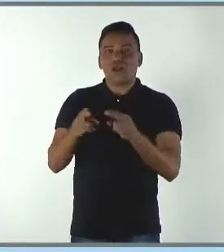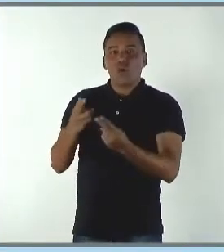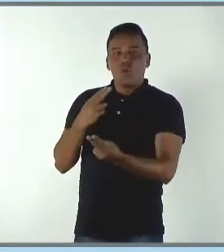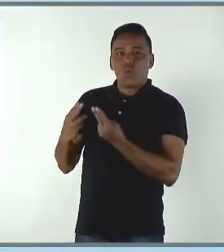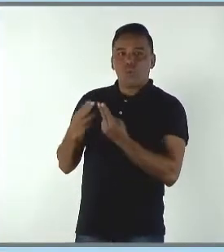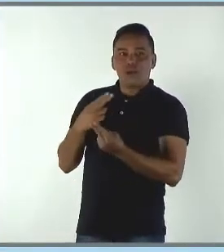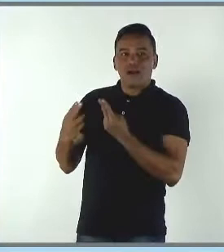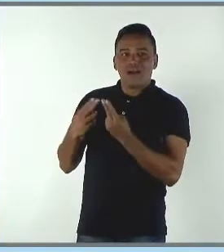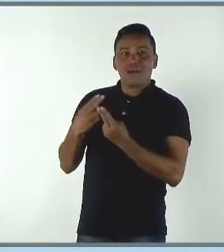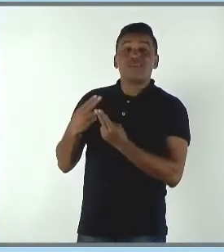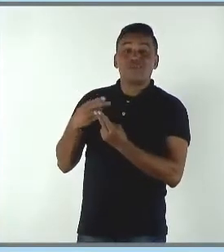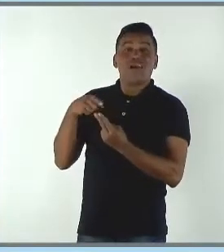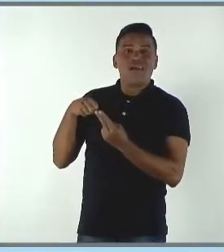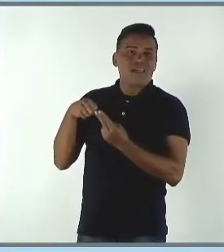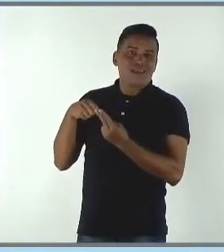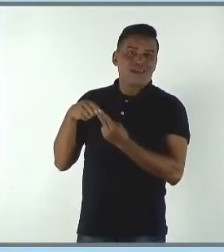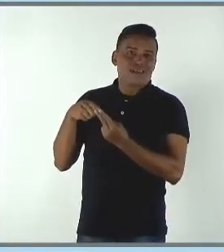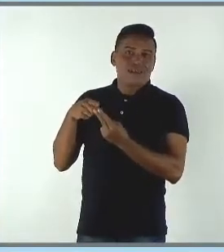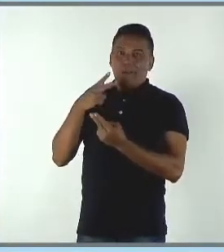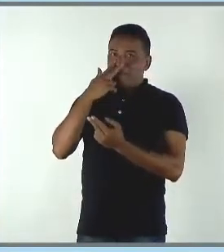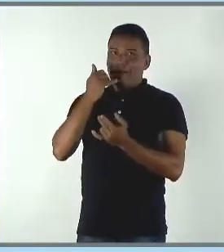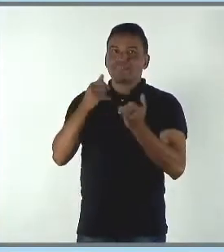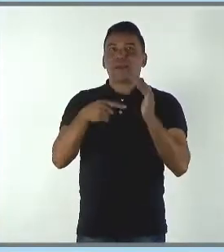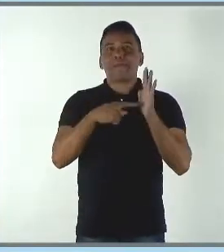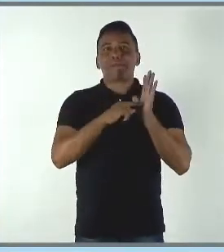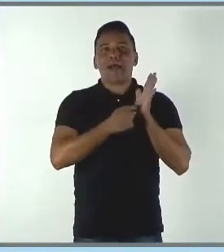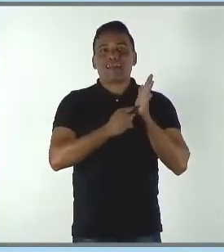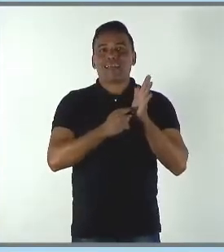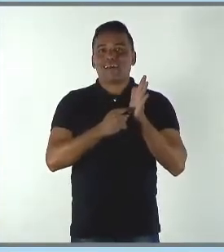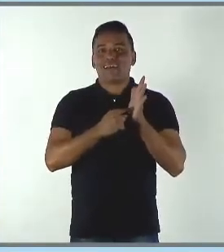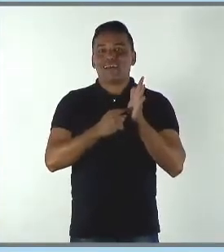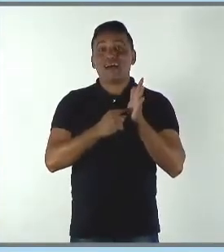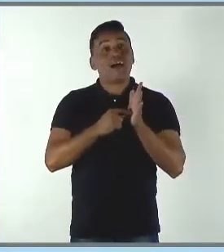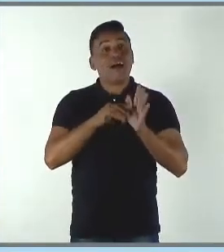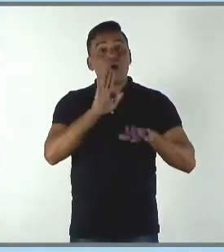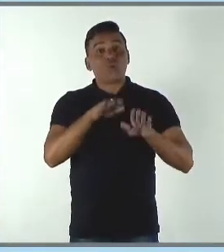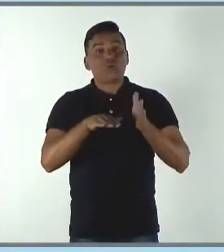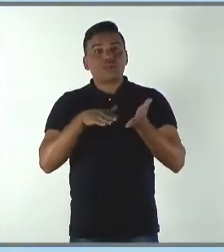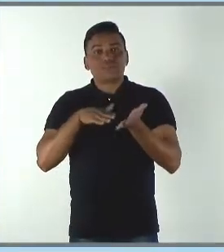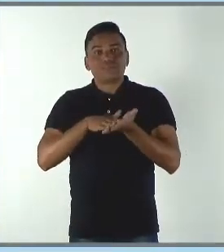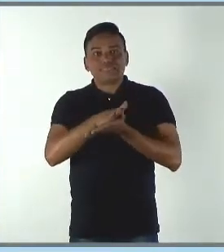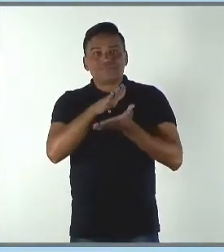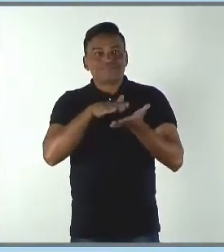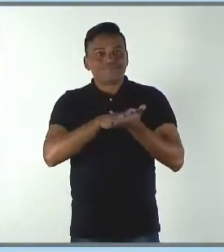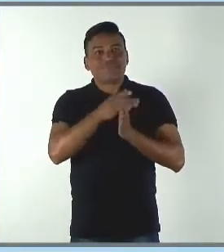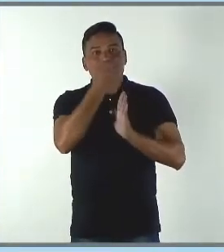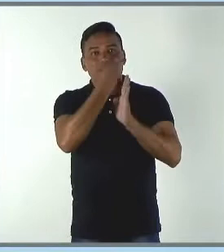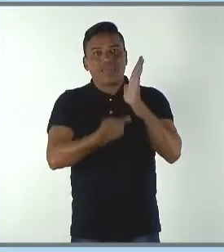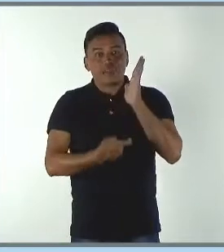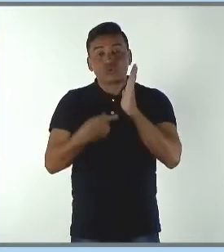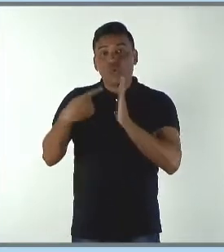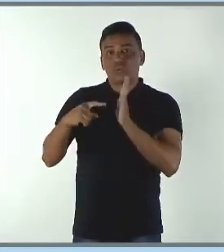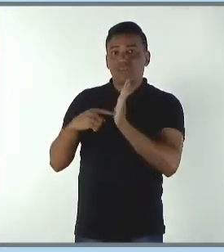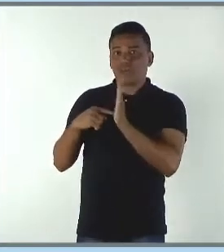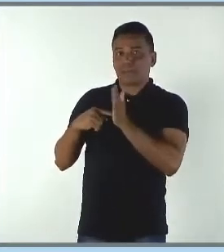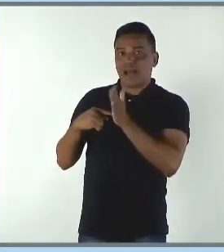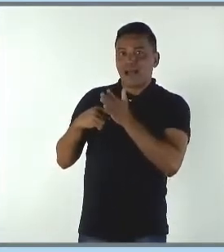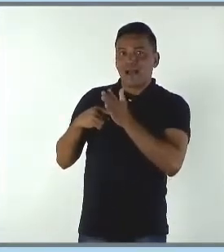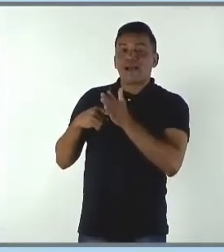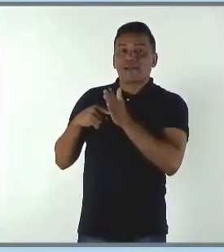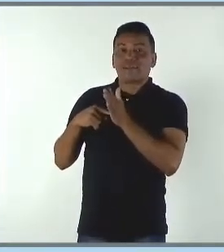Eram máquinas ao lado de outras máquinas. Algumas imprimiam textos, outras máquinas